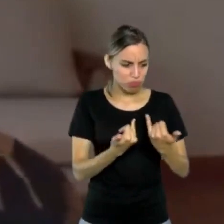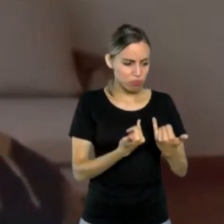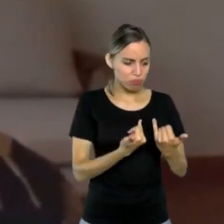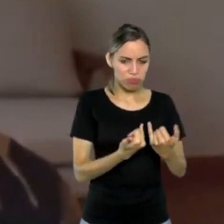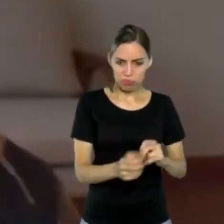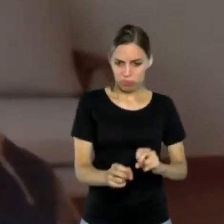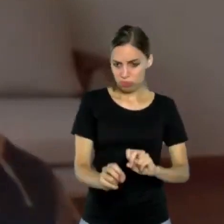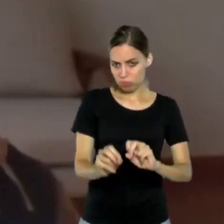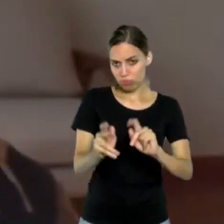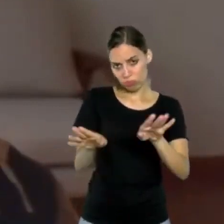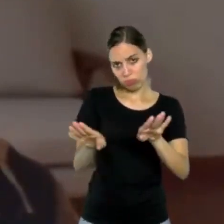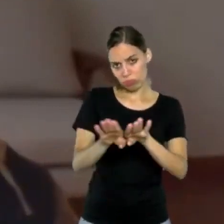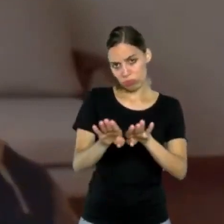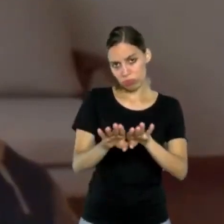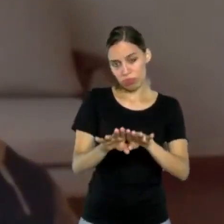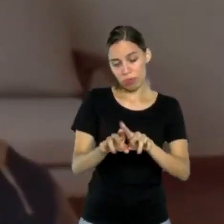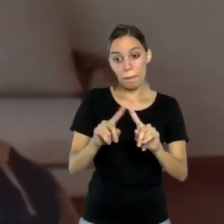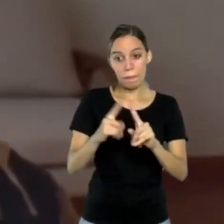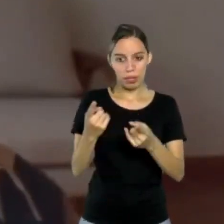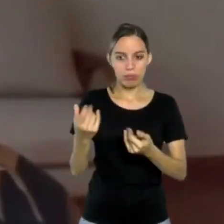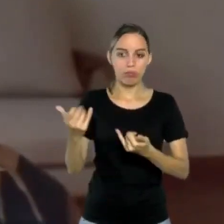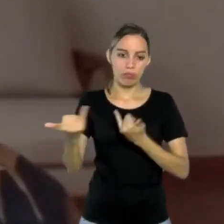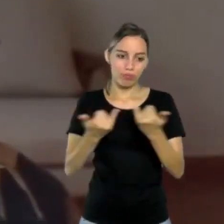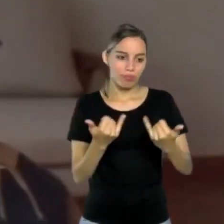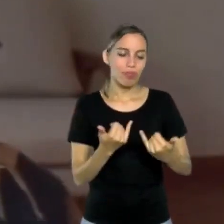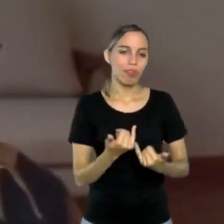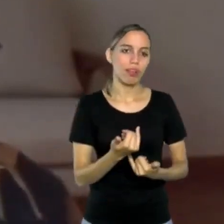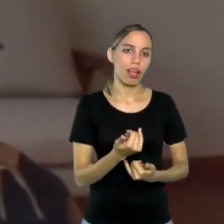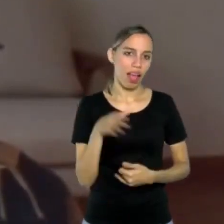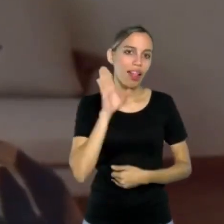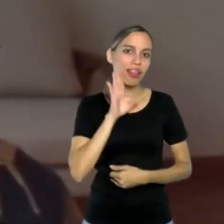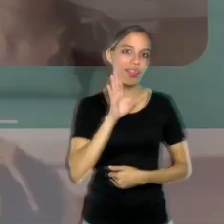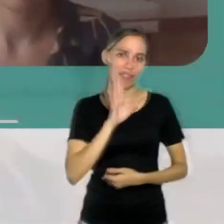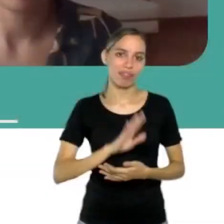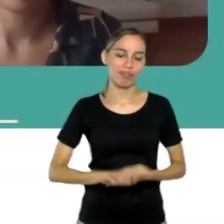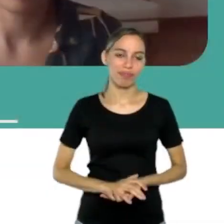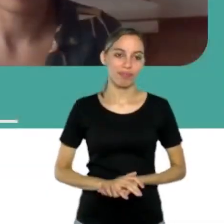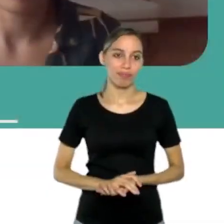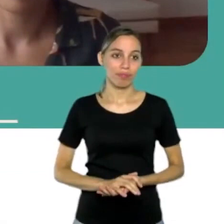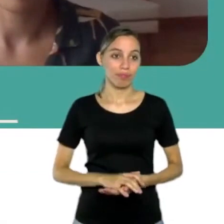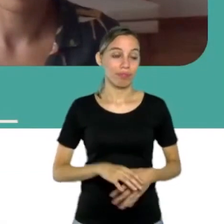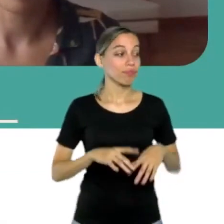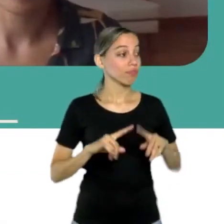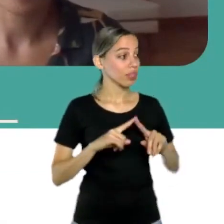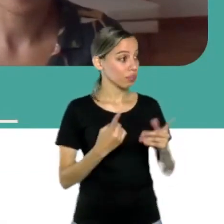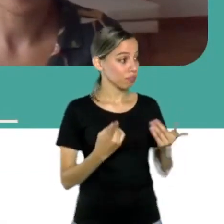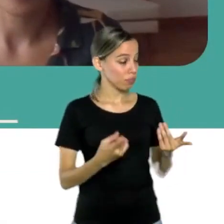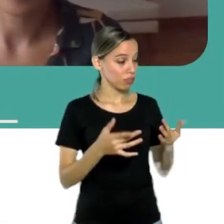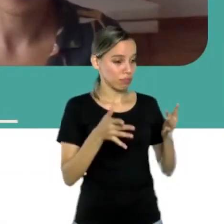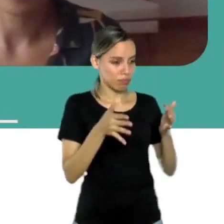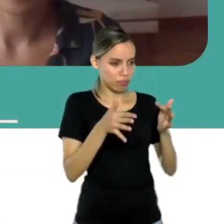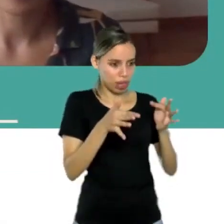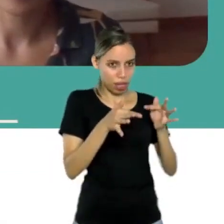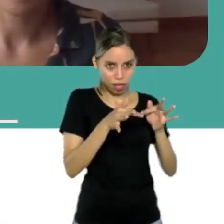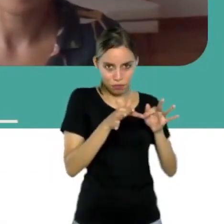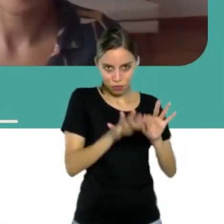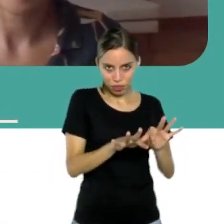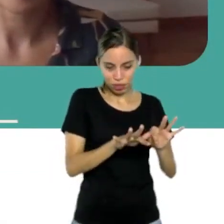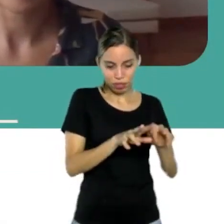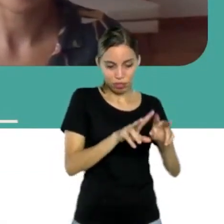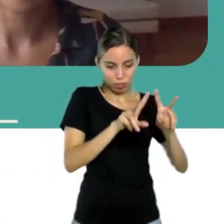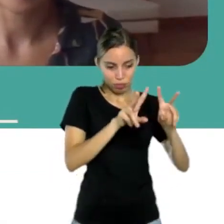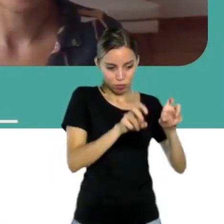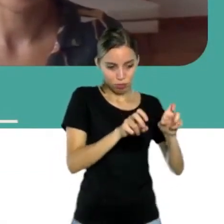mas claro que é muito legal, né? Sim. Agora, para a gente finalizar aqui, isso que a gente entrou bastante aqui